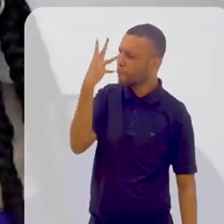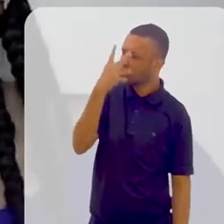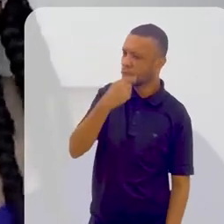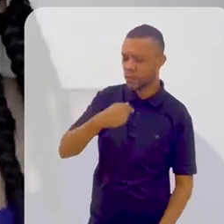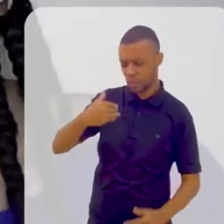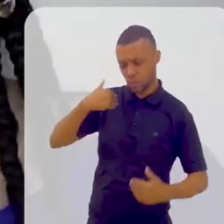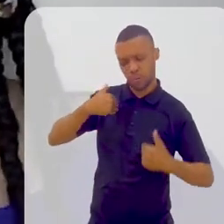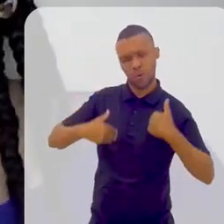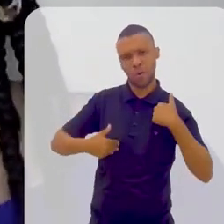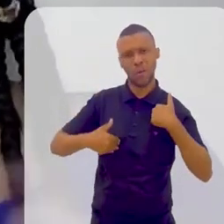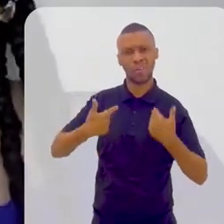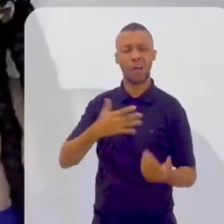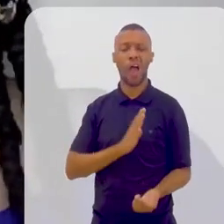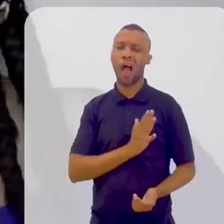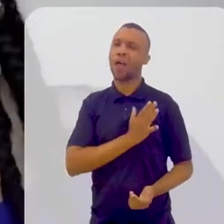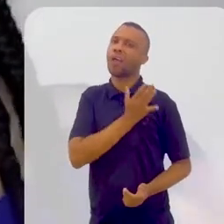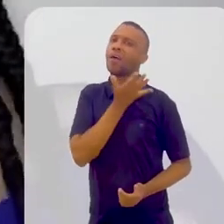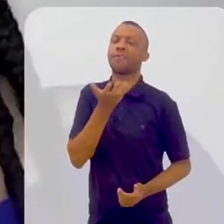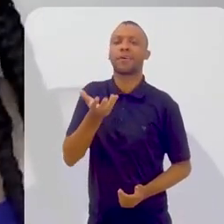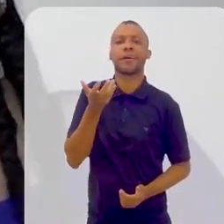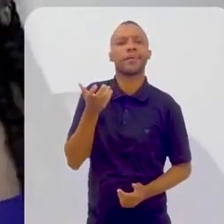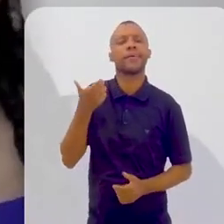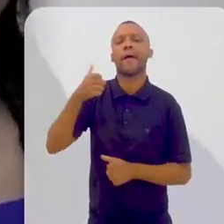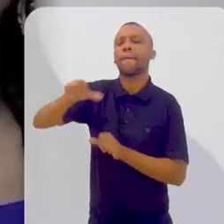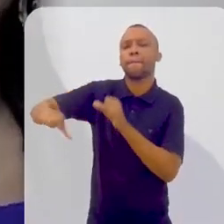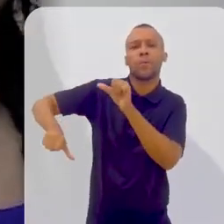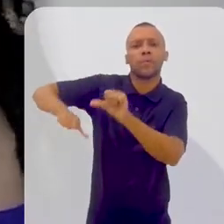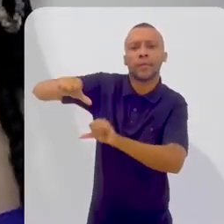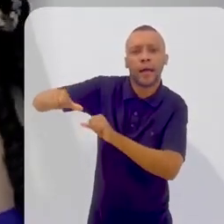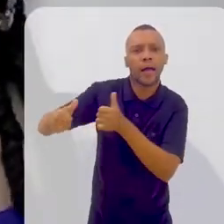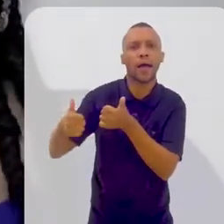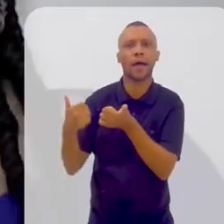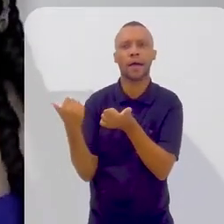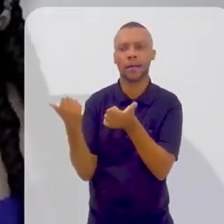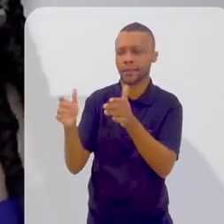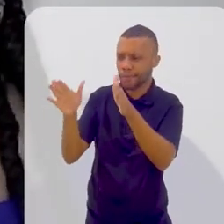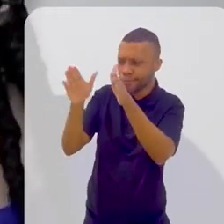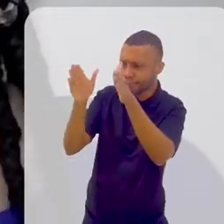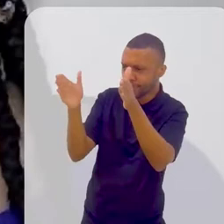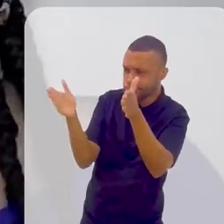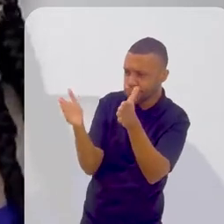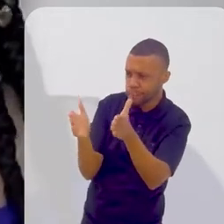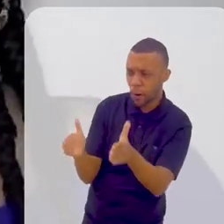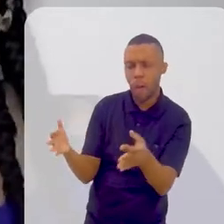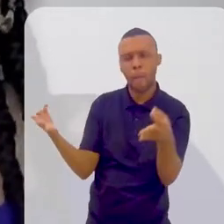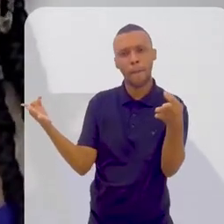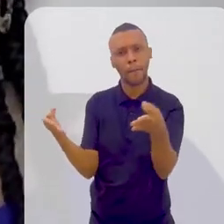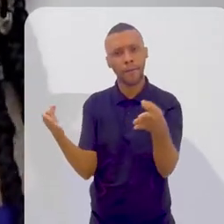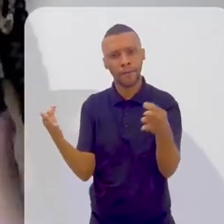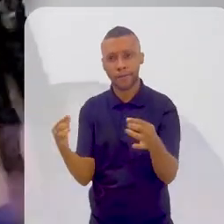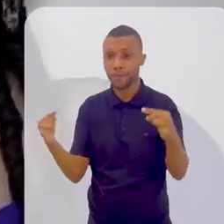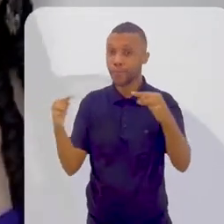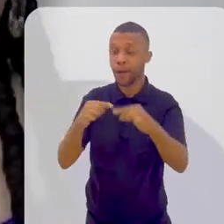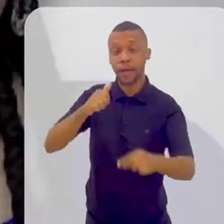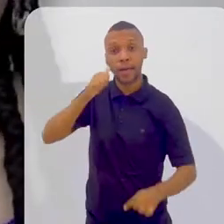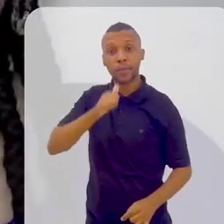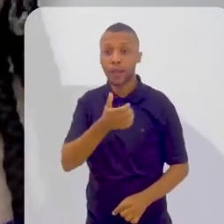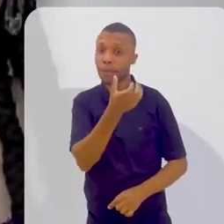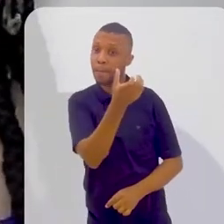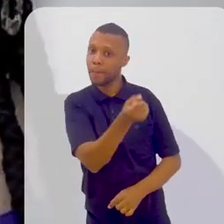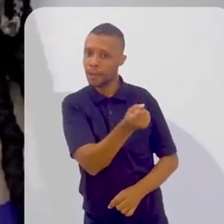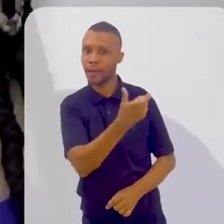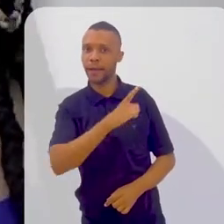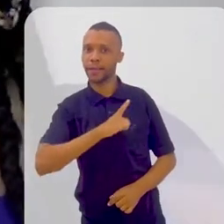né? Antes eu achava horrível, eu queria ter aquele corpo escultural que as mulheres